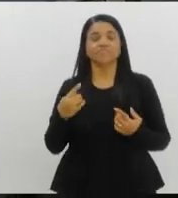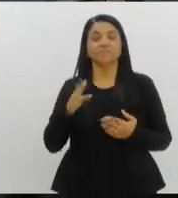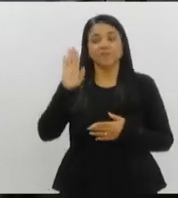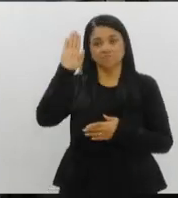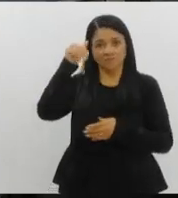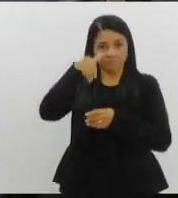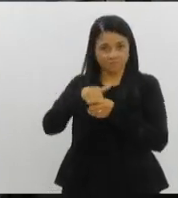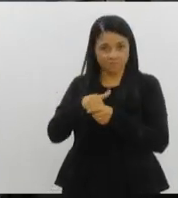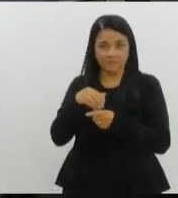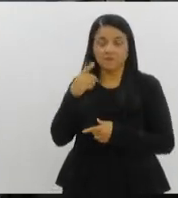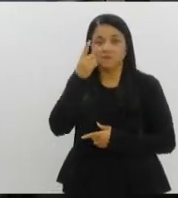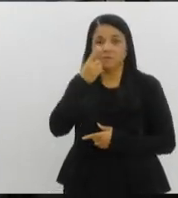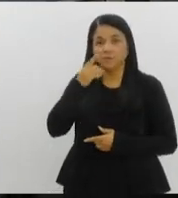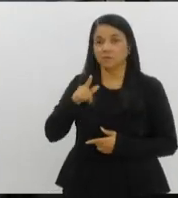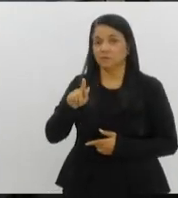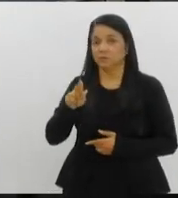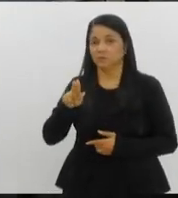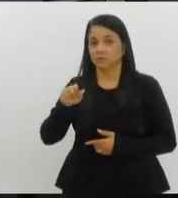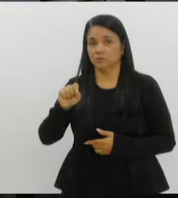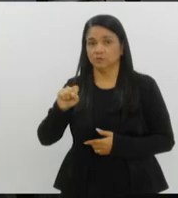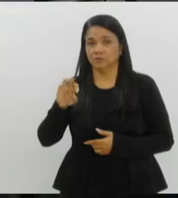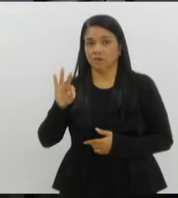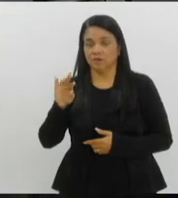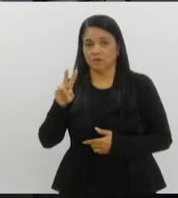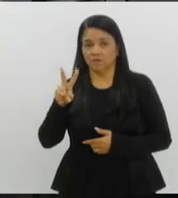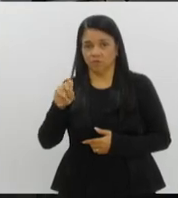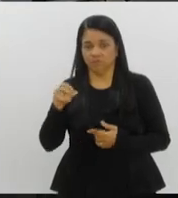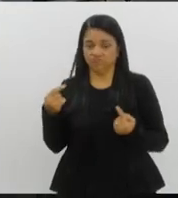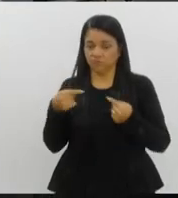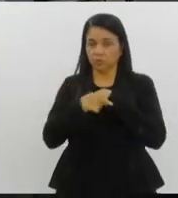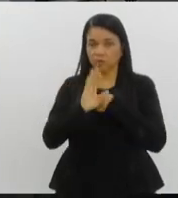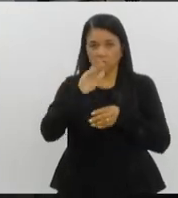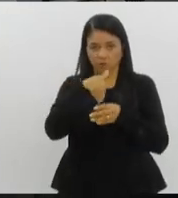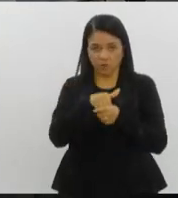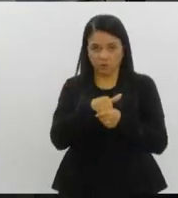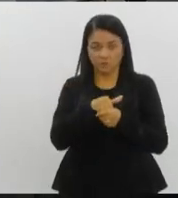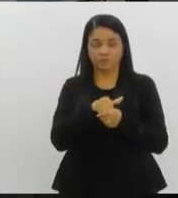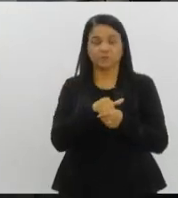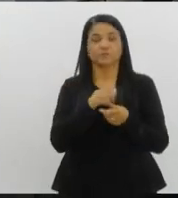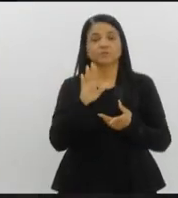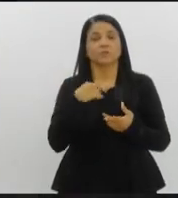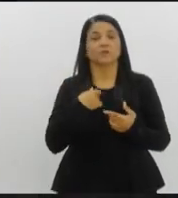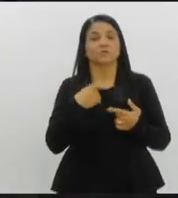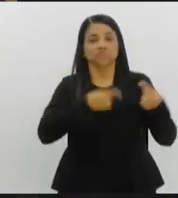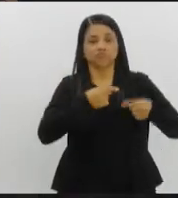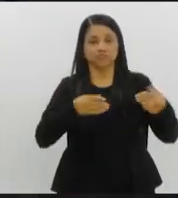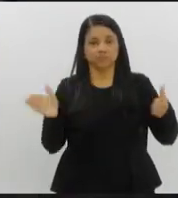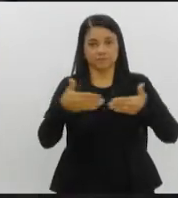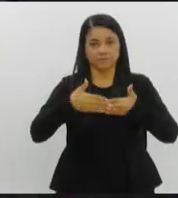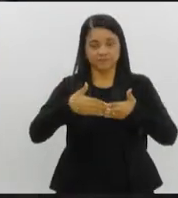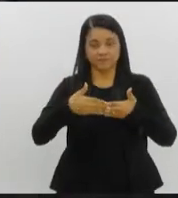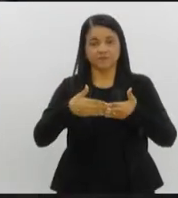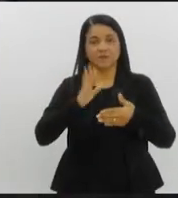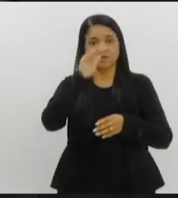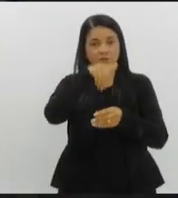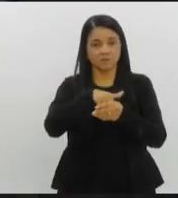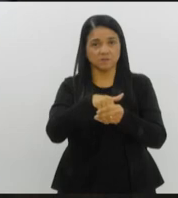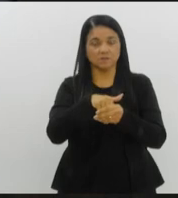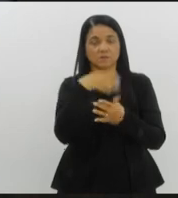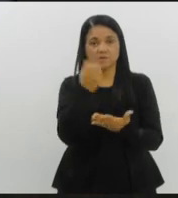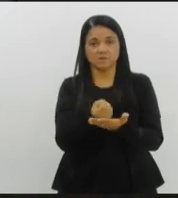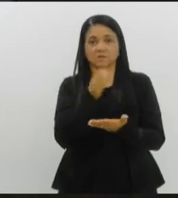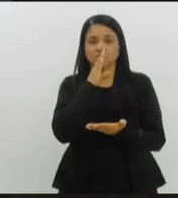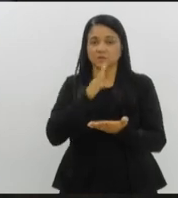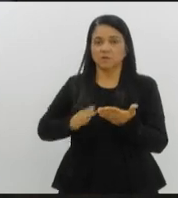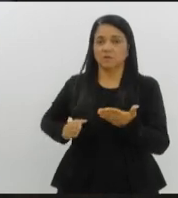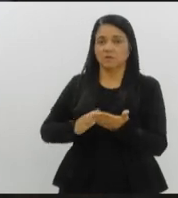Augusto, daqui a pouco eu conseguindo aqui para Vossa Excelência, deputado. Não havendo mais quem queira discutir, encerrada a discussão. Em votação, senhores que